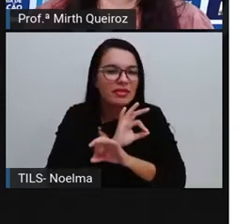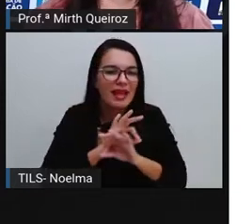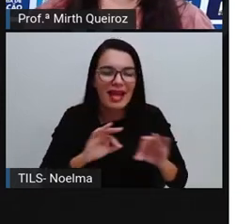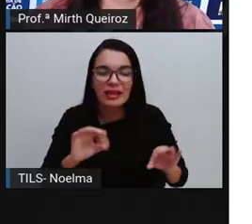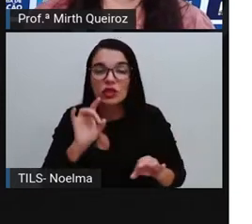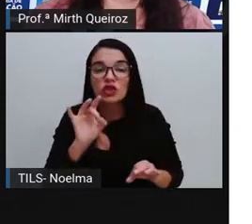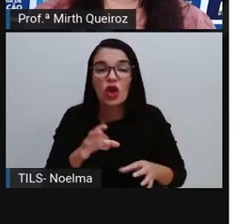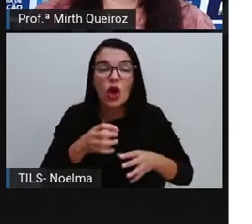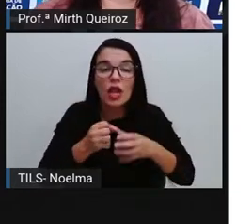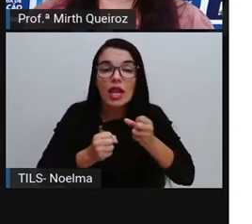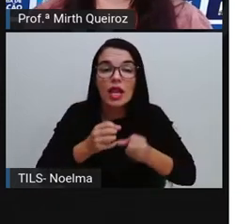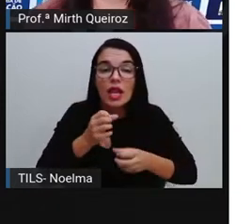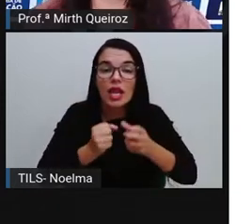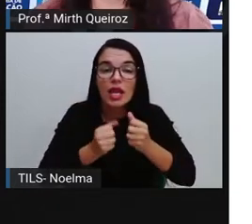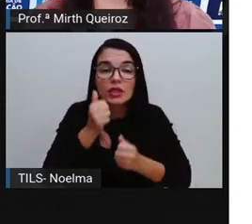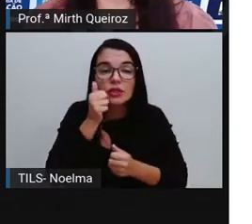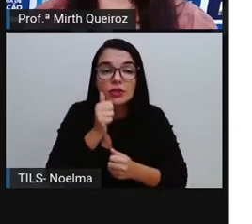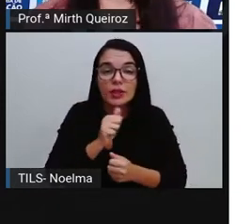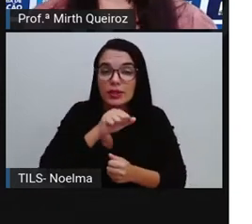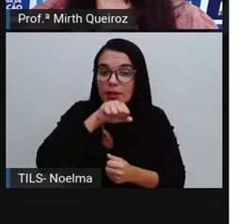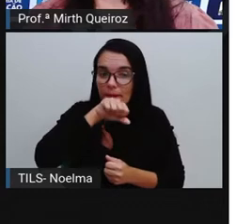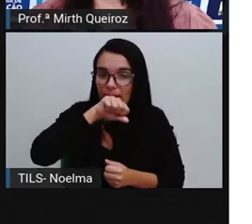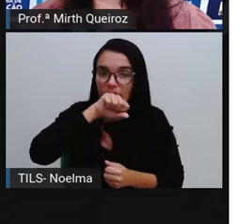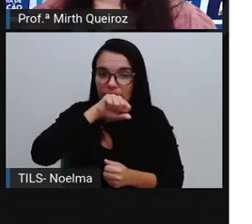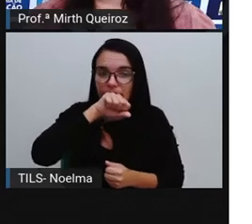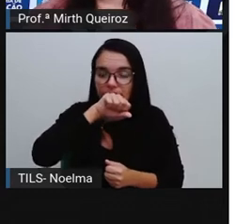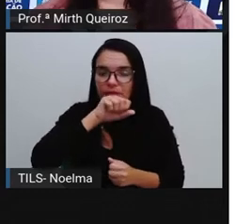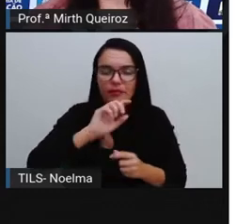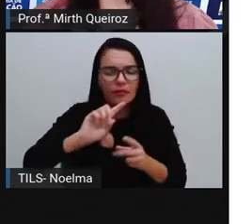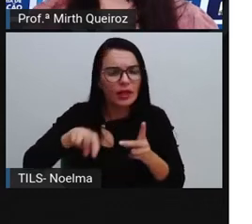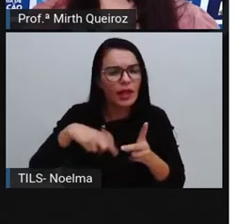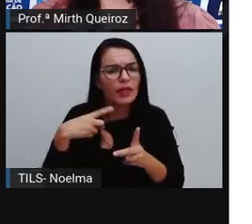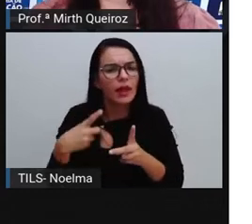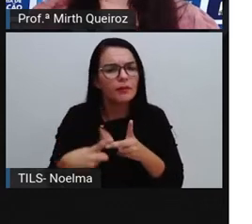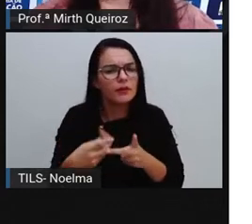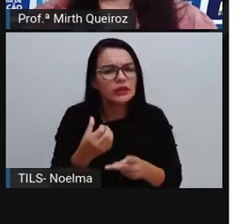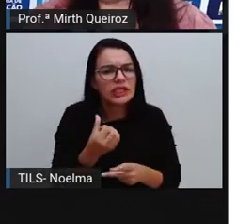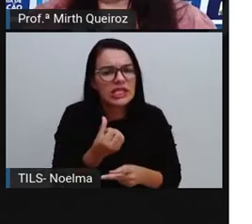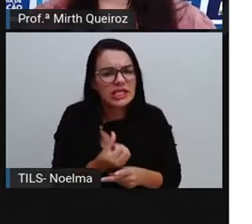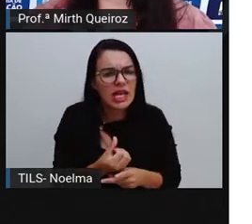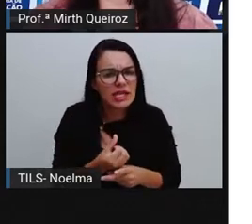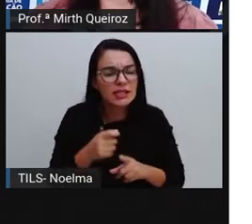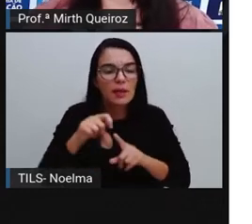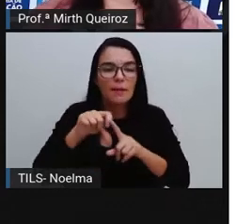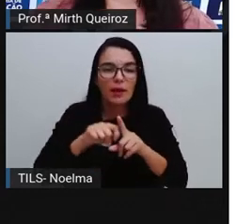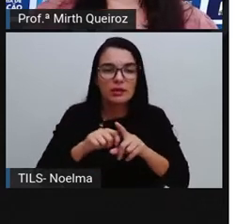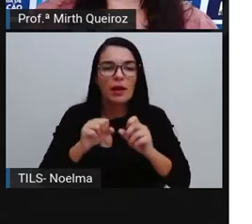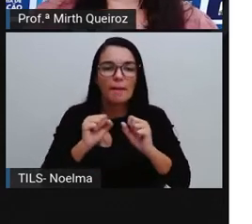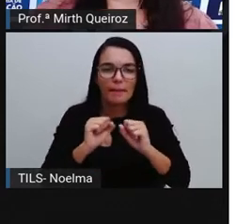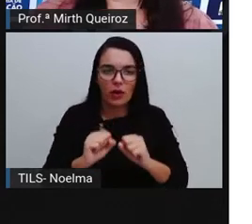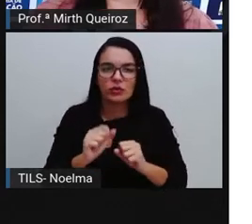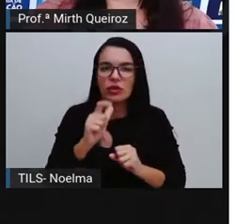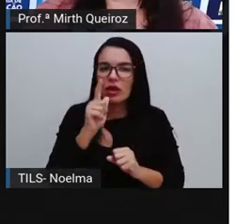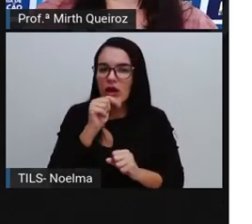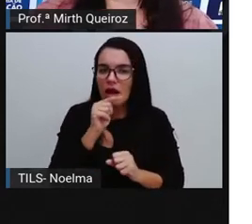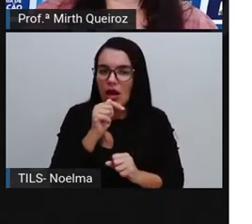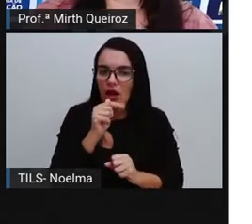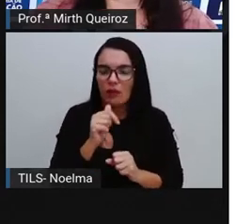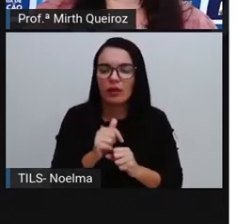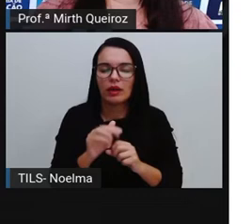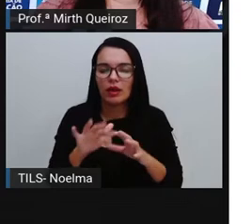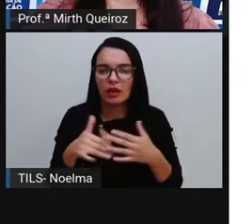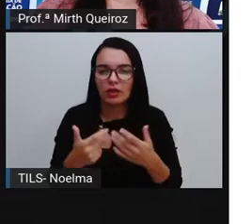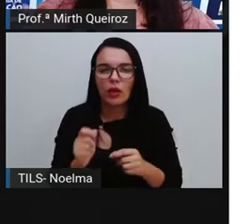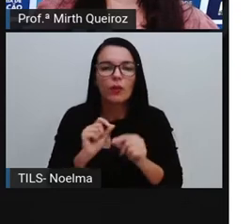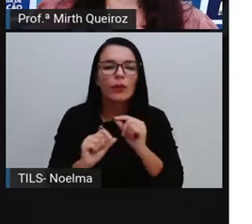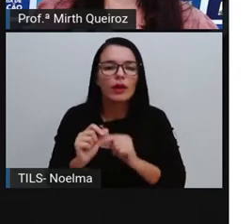materno. Mas após os 6 meses, aí já começa-se a ingerir água, né? E essa quantidade de água que a gente